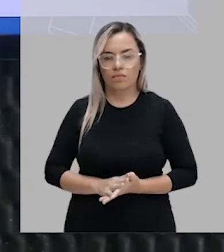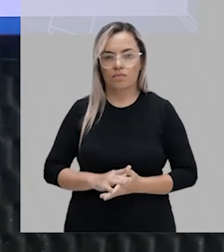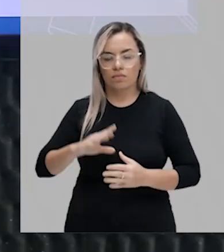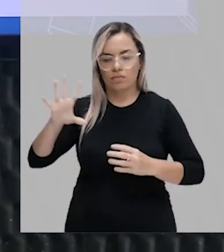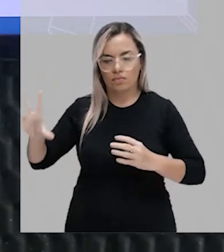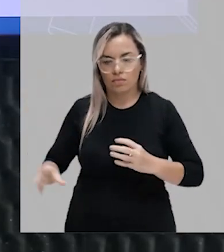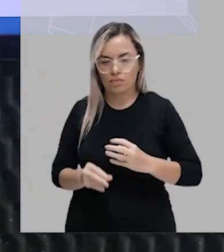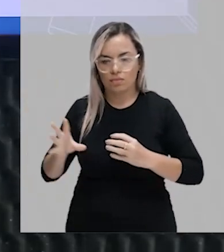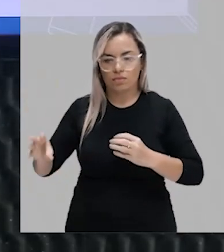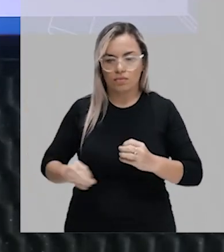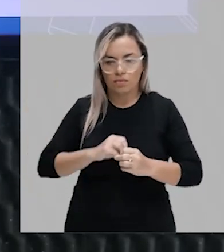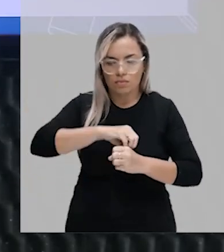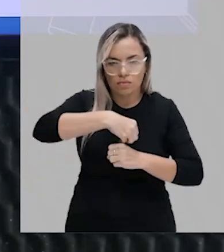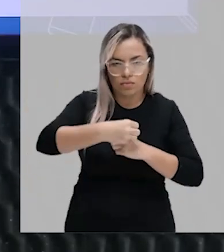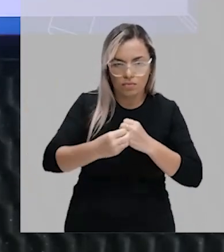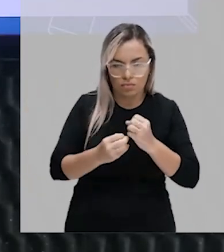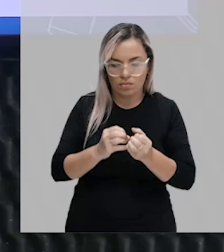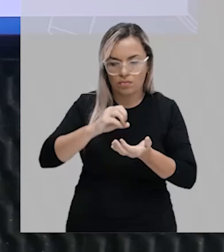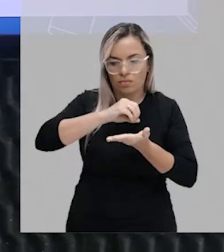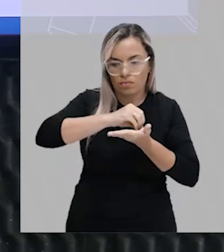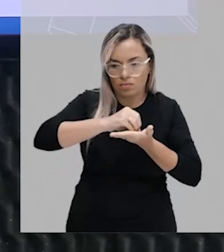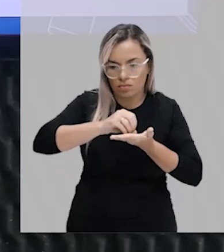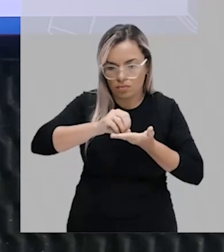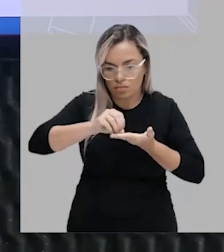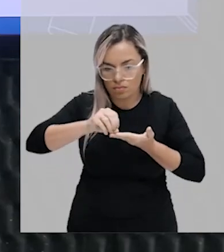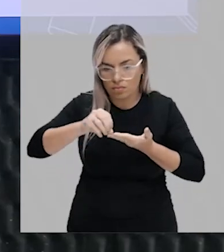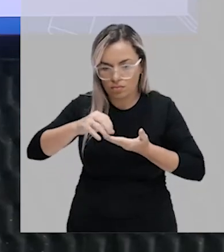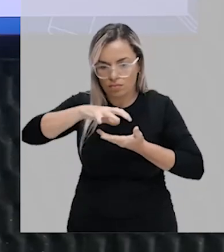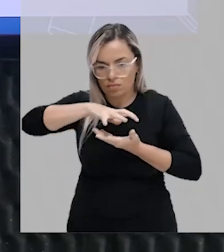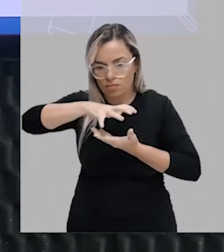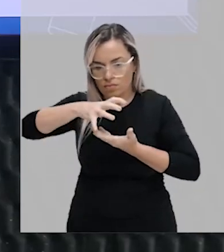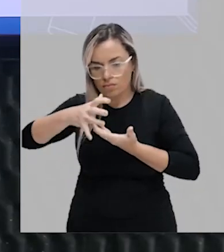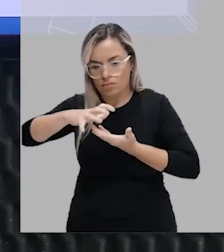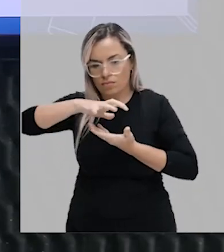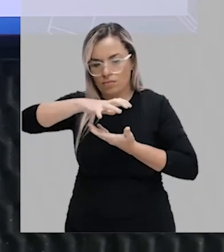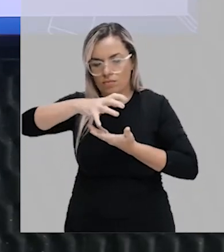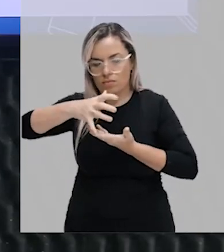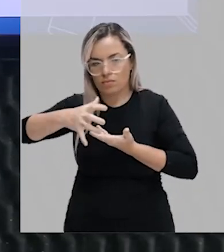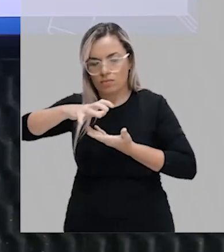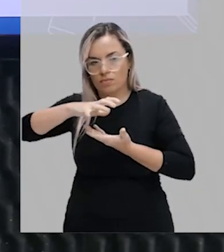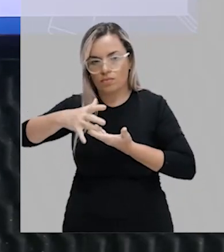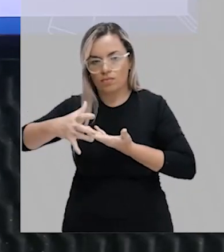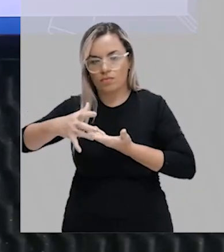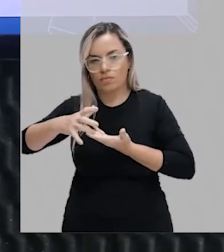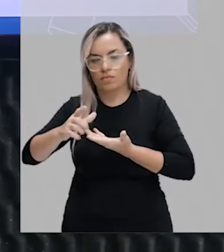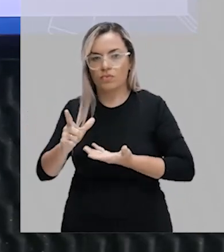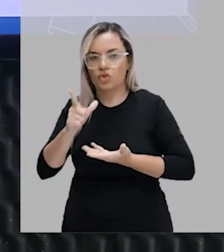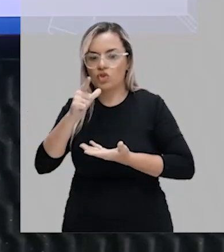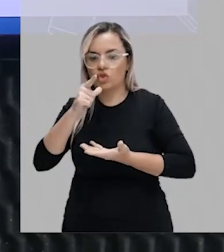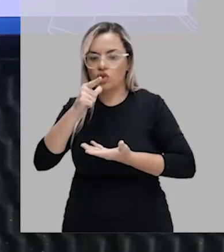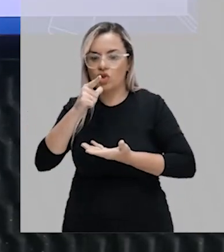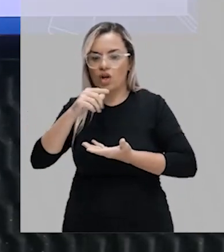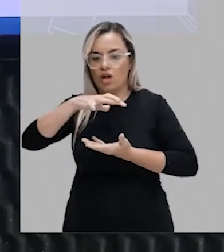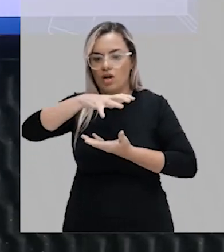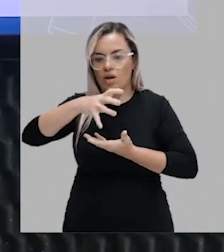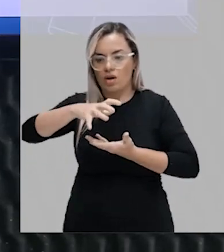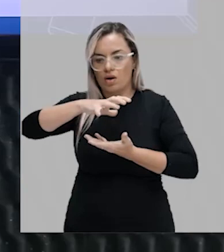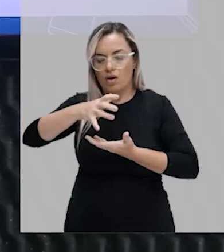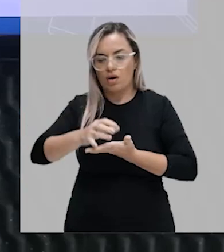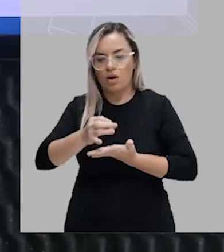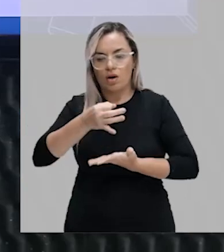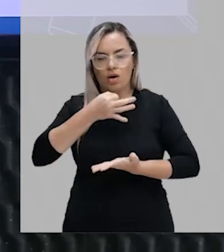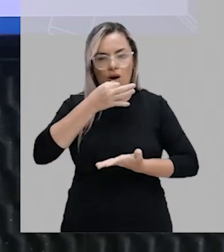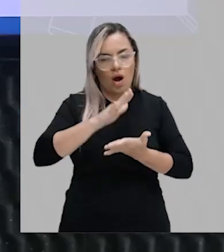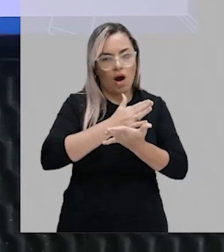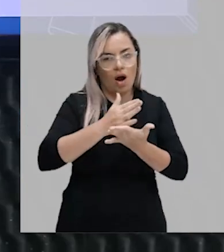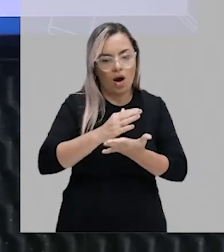O aglomerado de moléculas orgânicas revestido por uma película de molécula de água e que, na opinião de